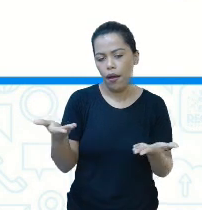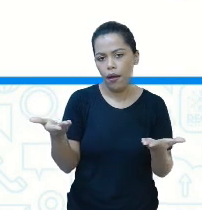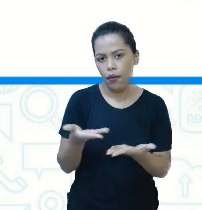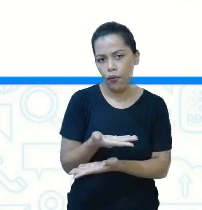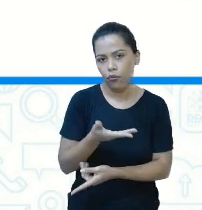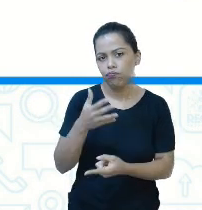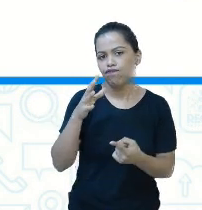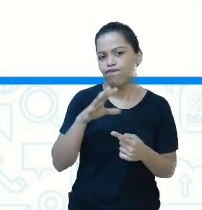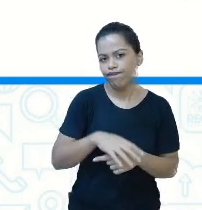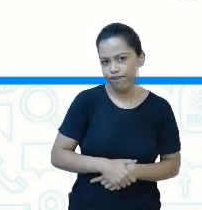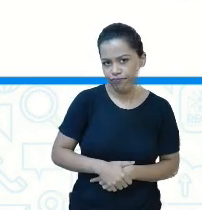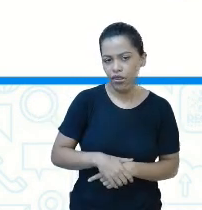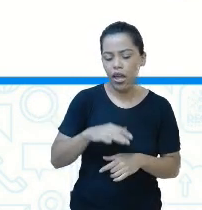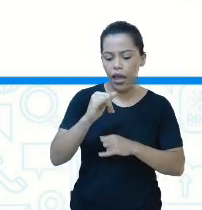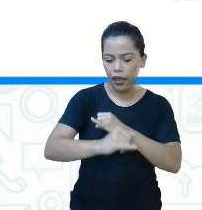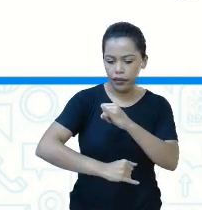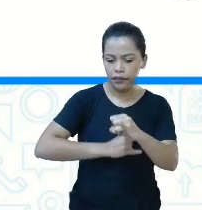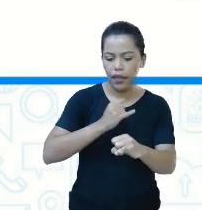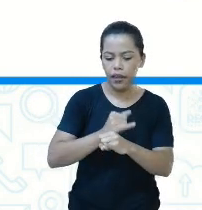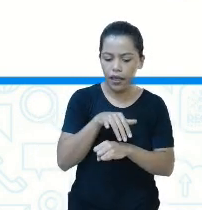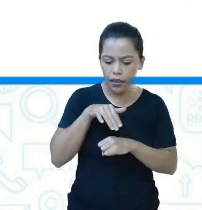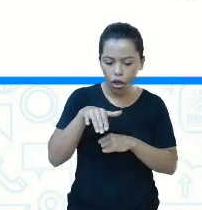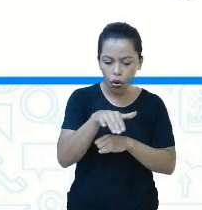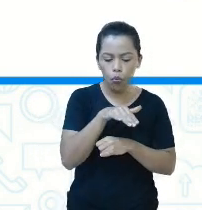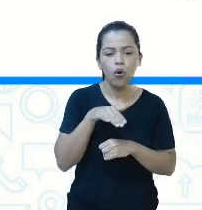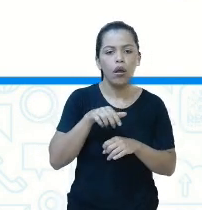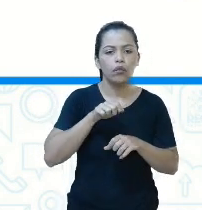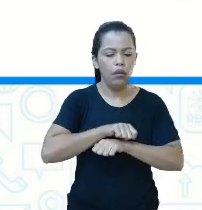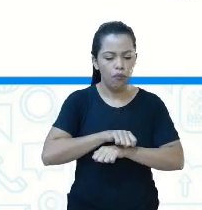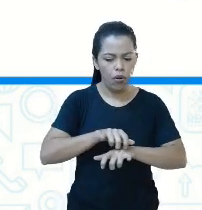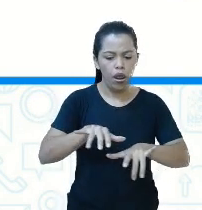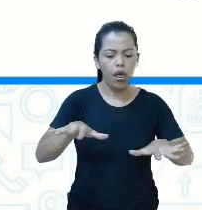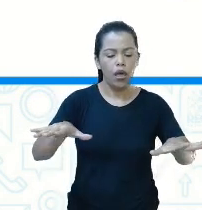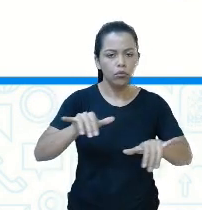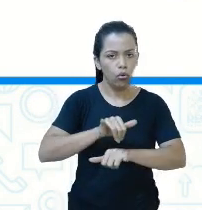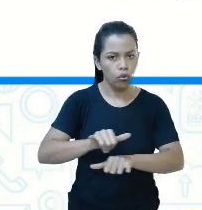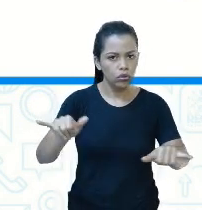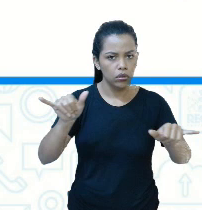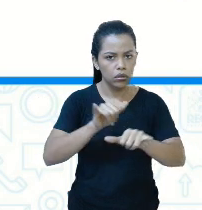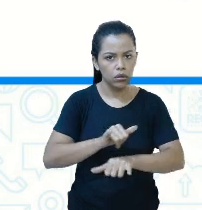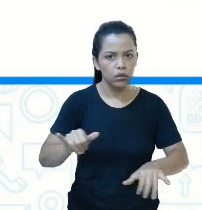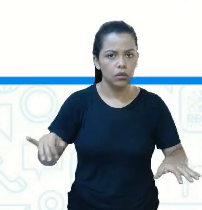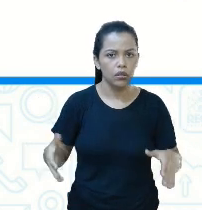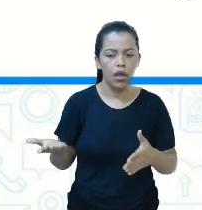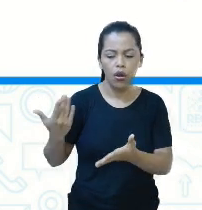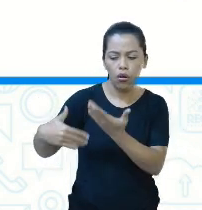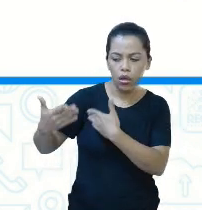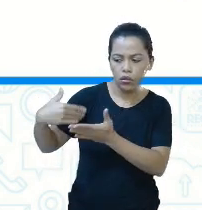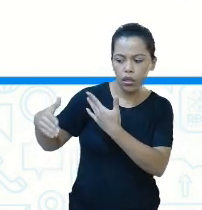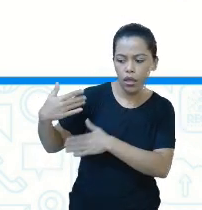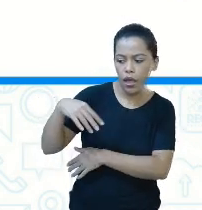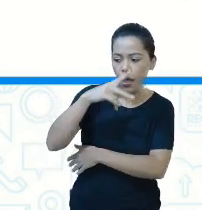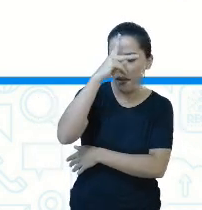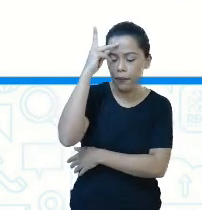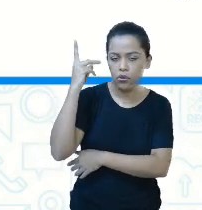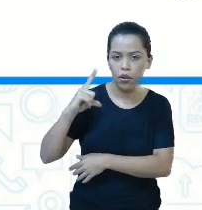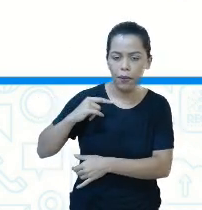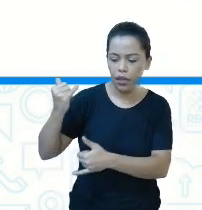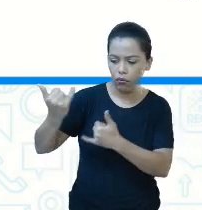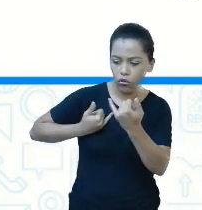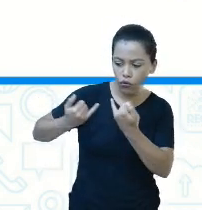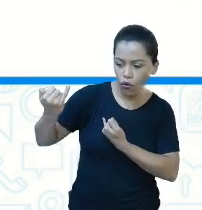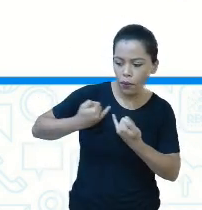sido um grande meio de divulgar notícias. Há alguns anos atrás, as pessoas para serem informadas precisavam